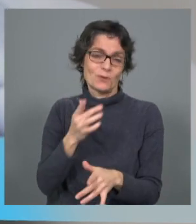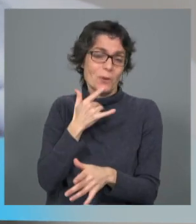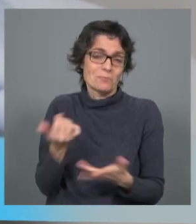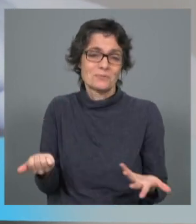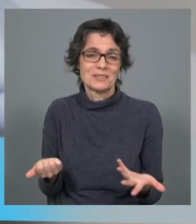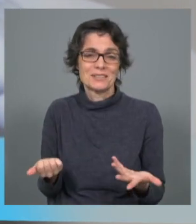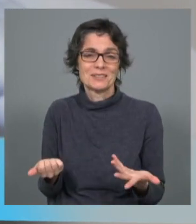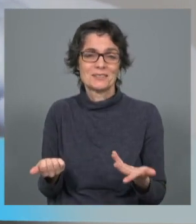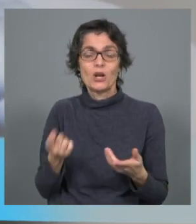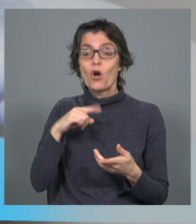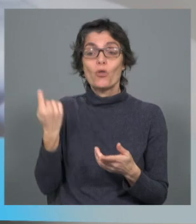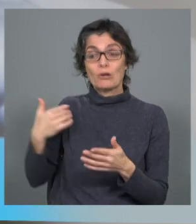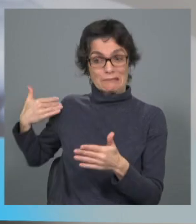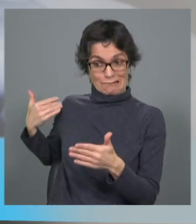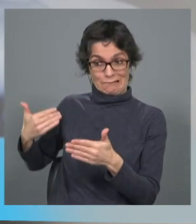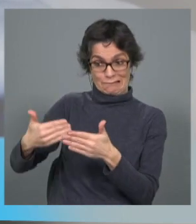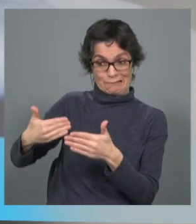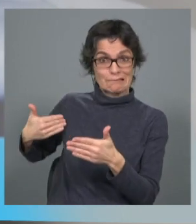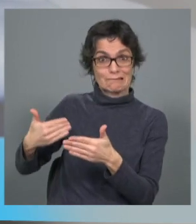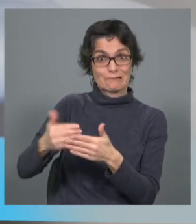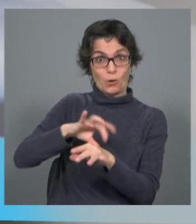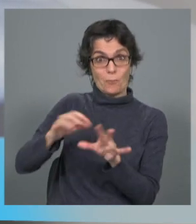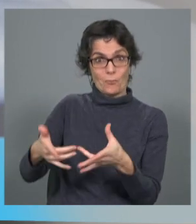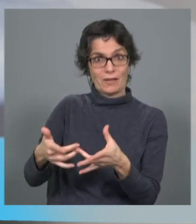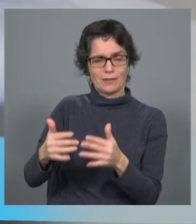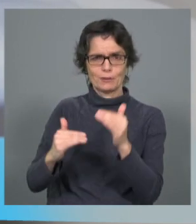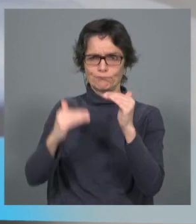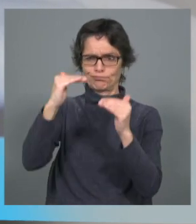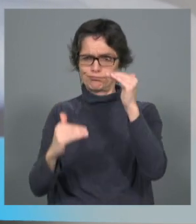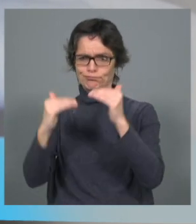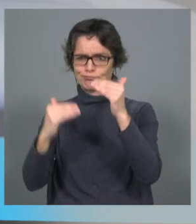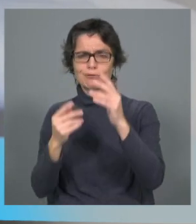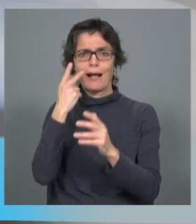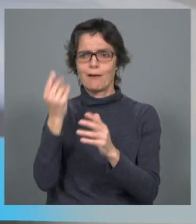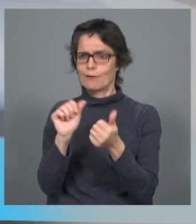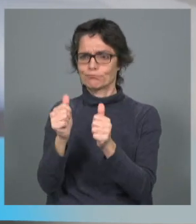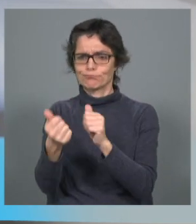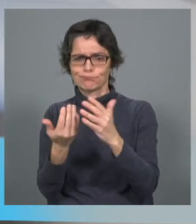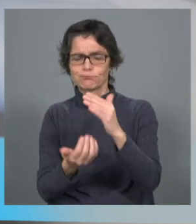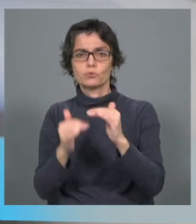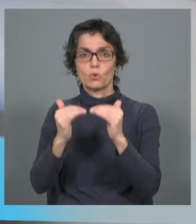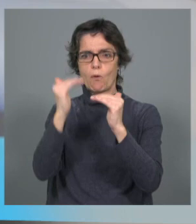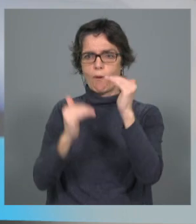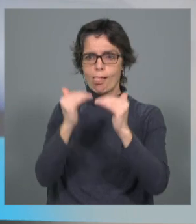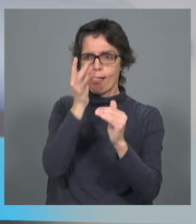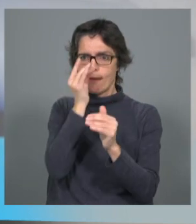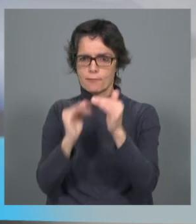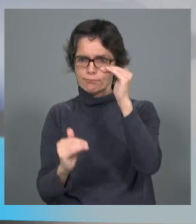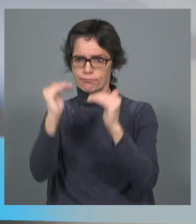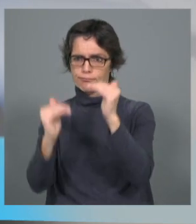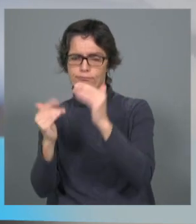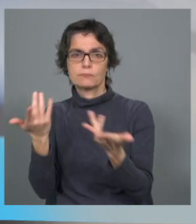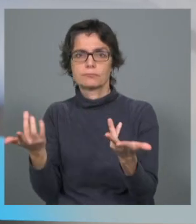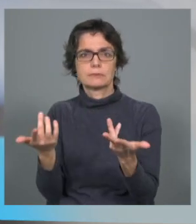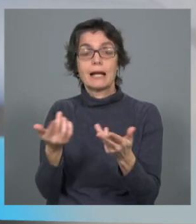nos apontou desigualdades, assimetrias grandes na maneira como temos a nossa sociedade organizada. Este é o tempo oportuno